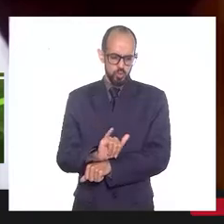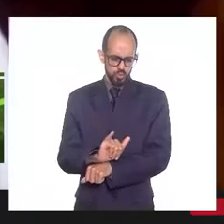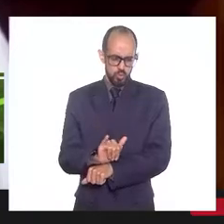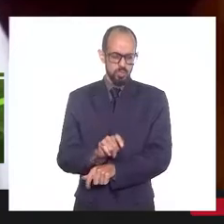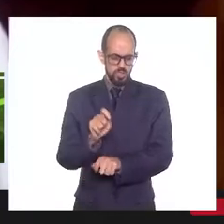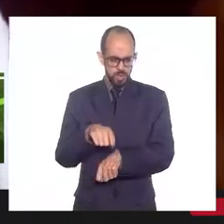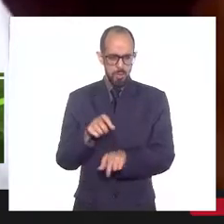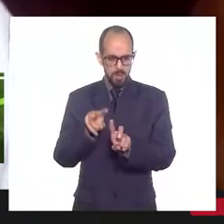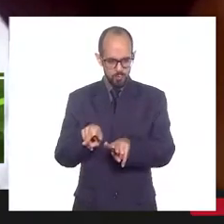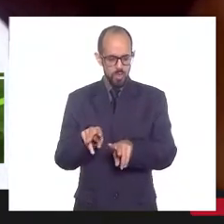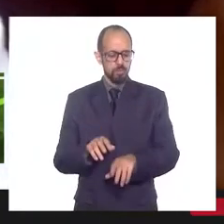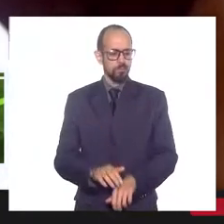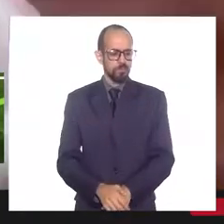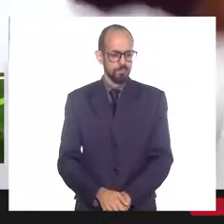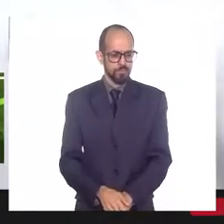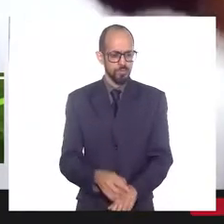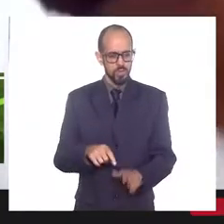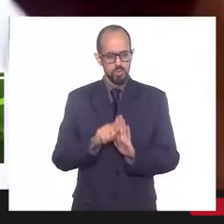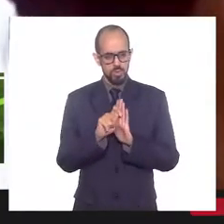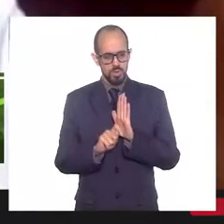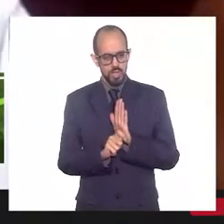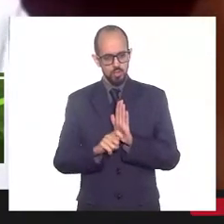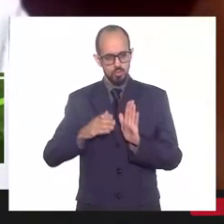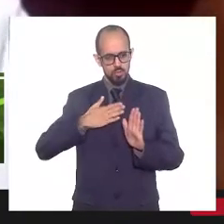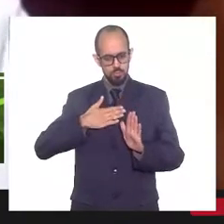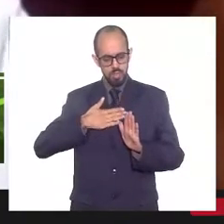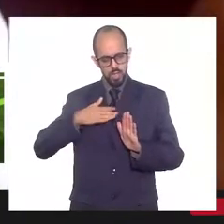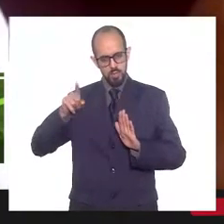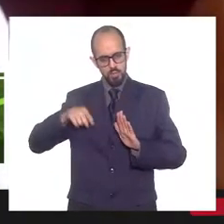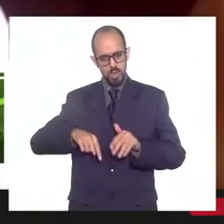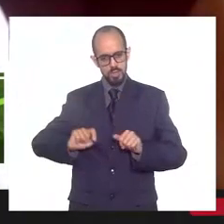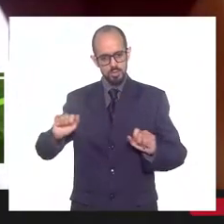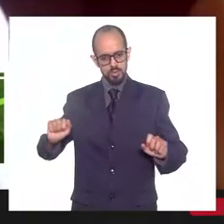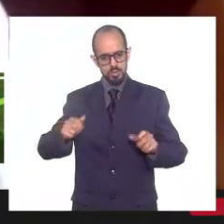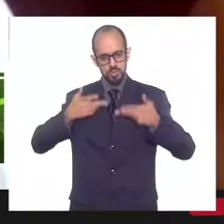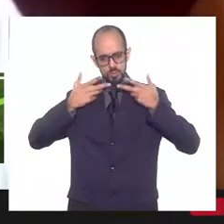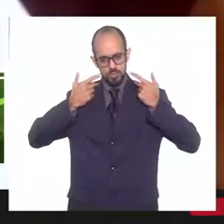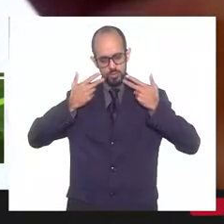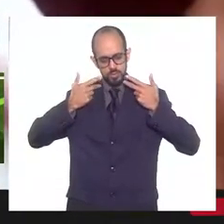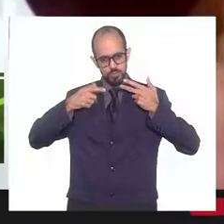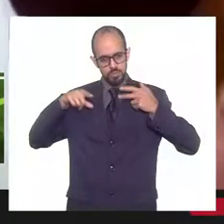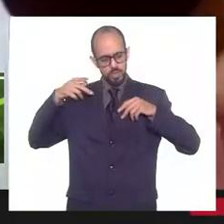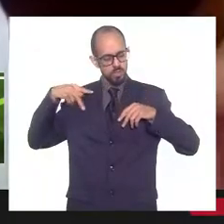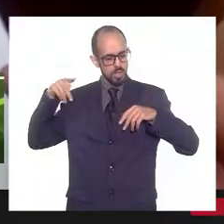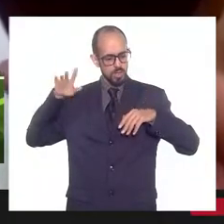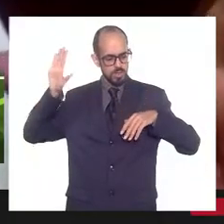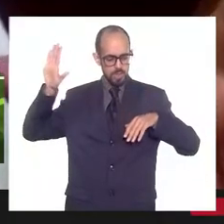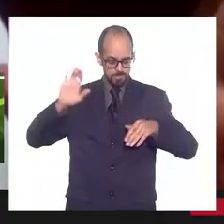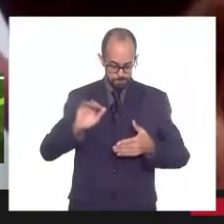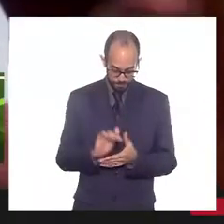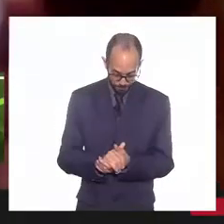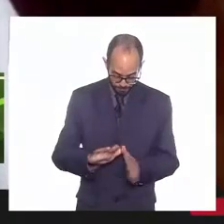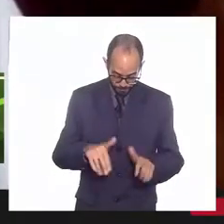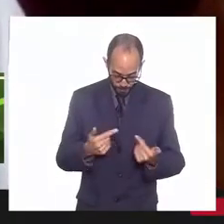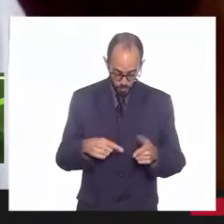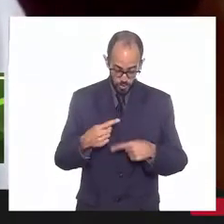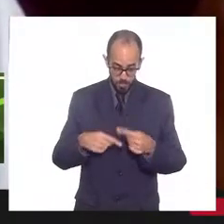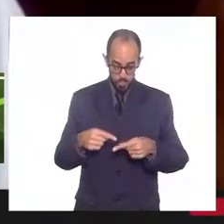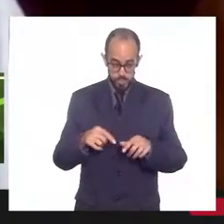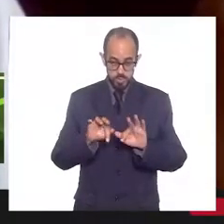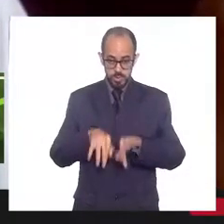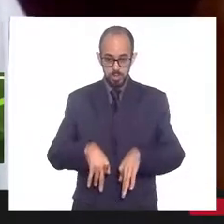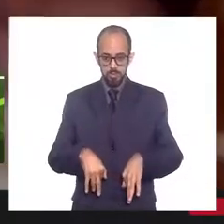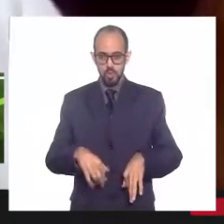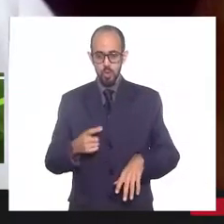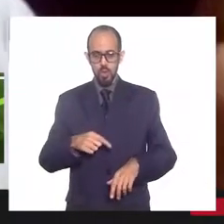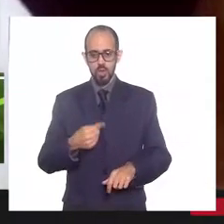tambor de cumba o texto é meu mas o espectáculo é é do Sabor de Cuba E aí quando nós acabamos eu